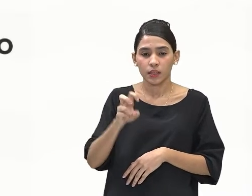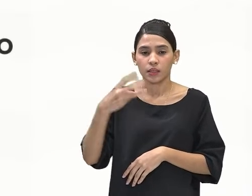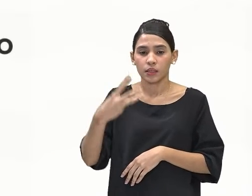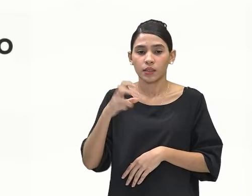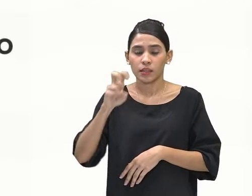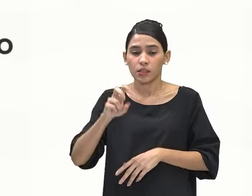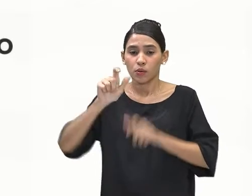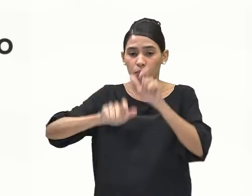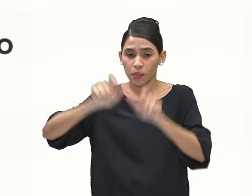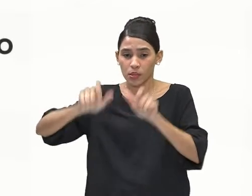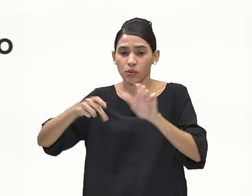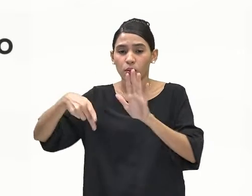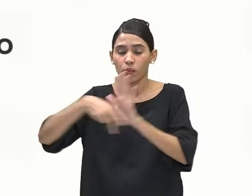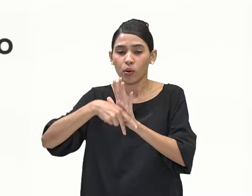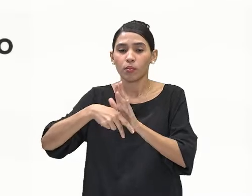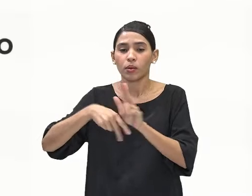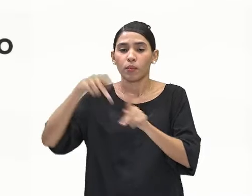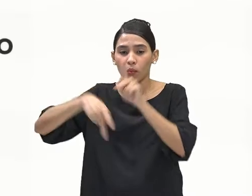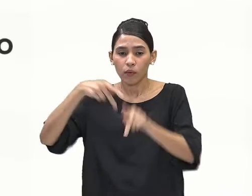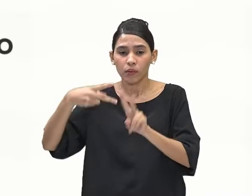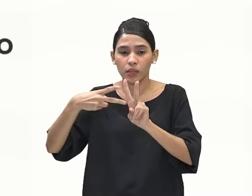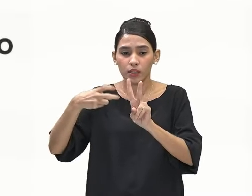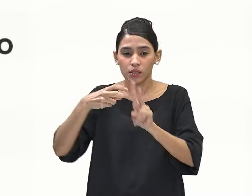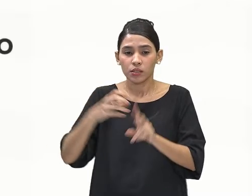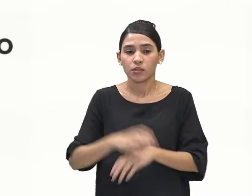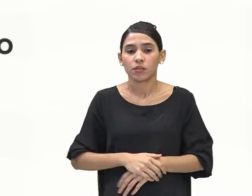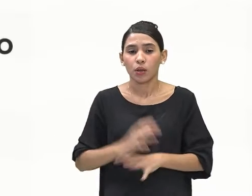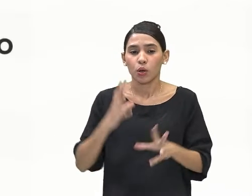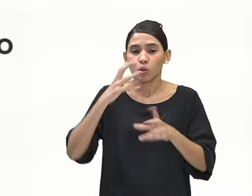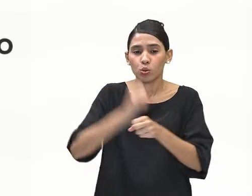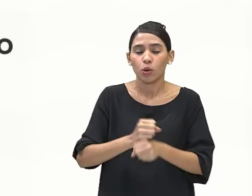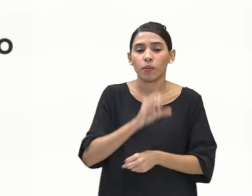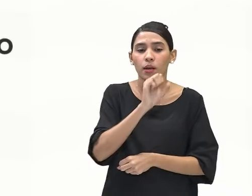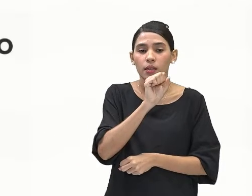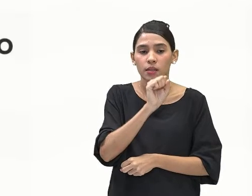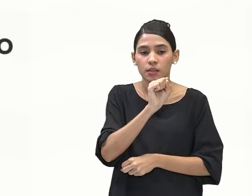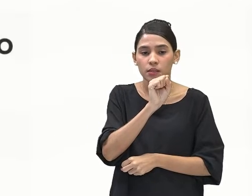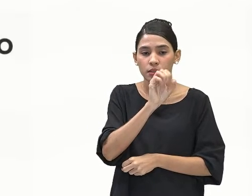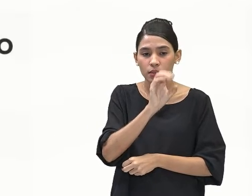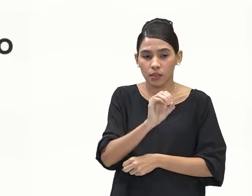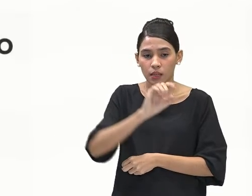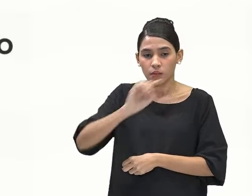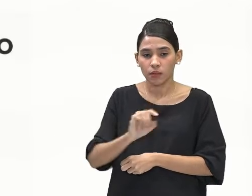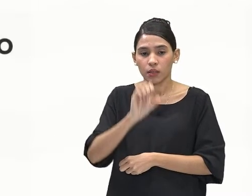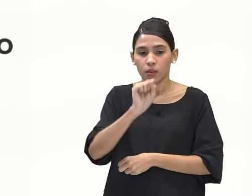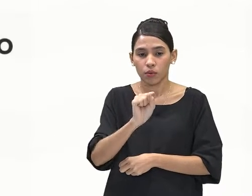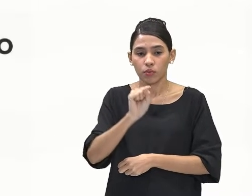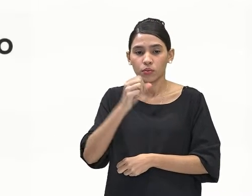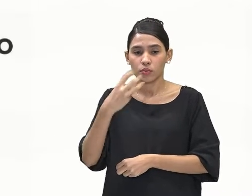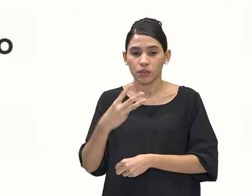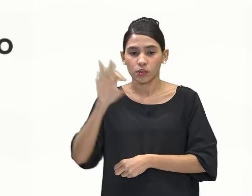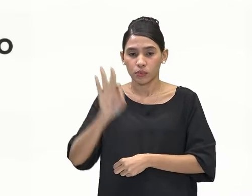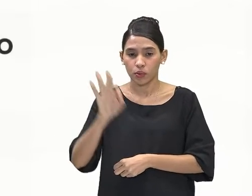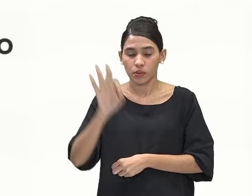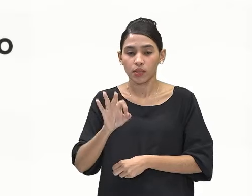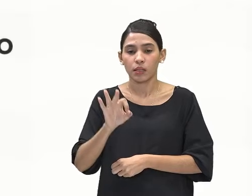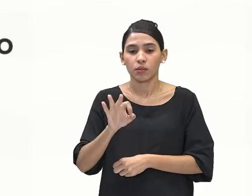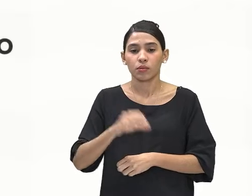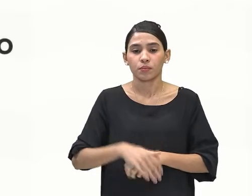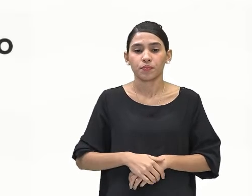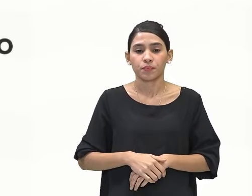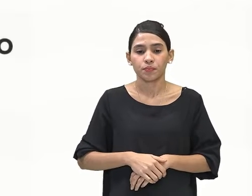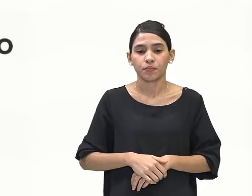1.693.535 pessoas indígenas, correspondente a 0,83% da população levantada lá no censo de